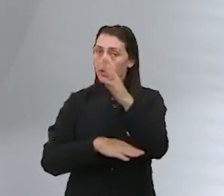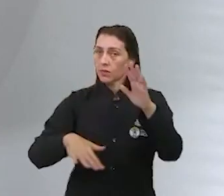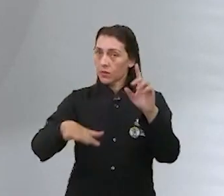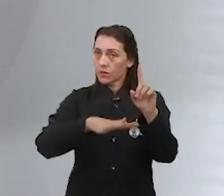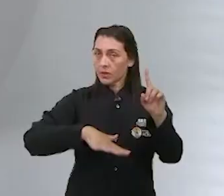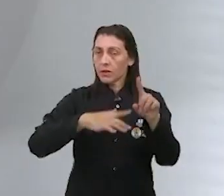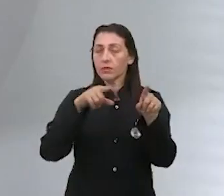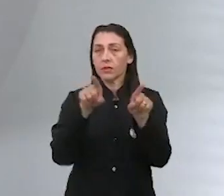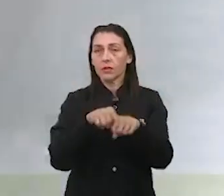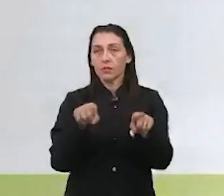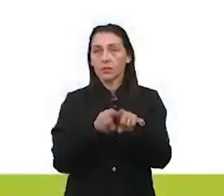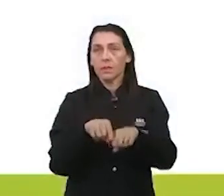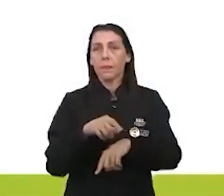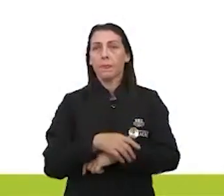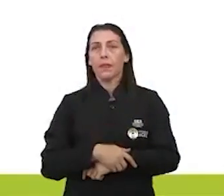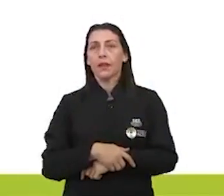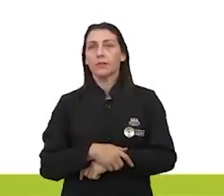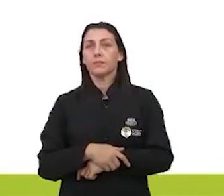também.